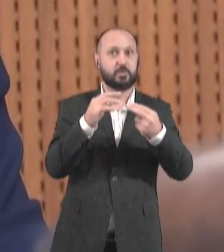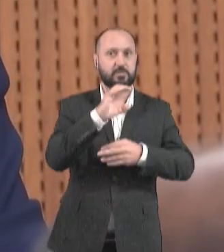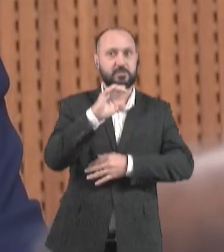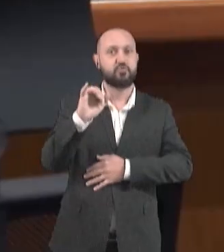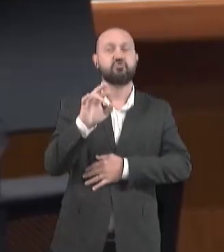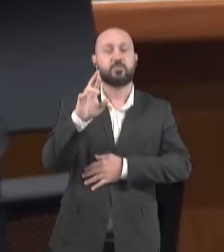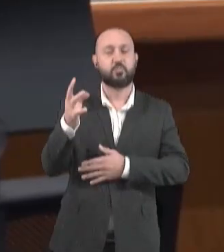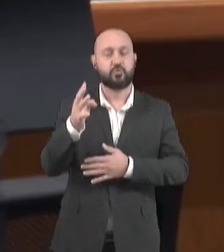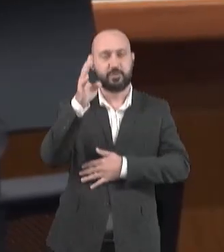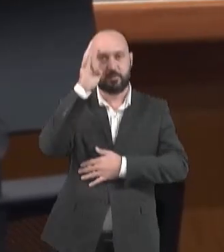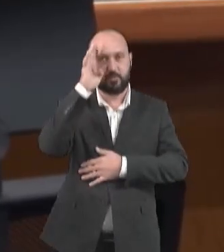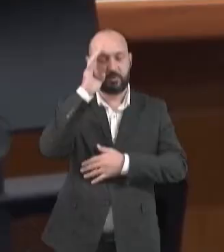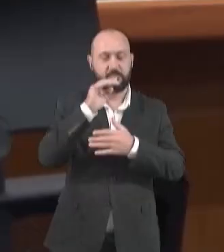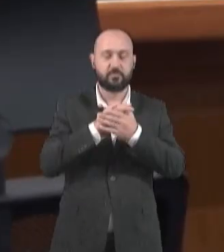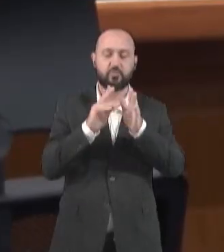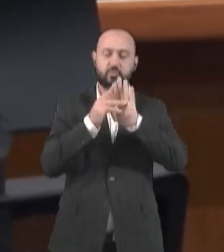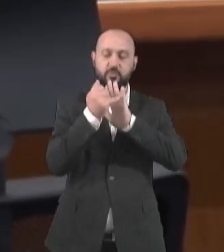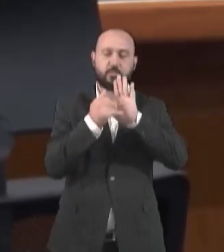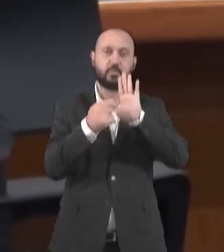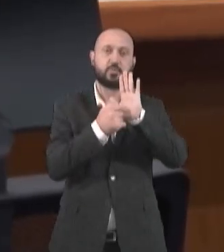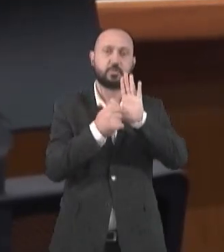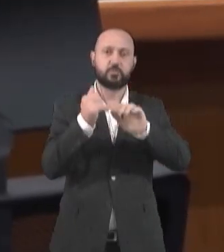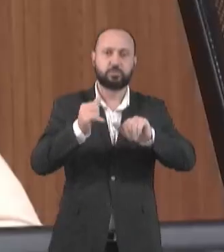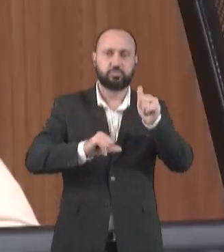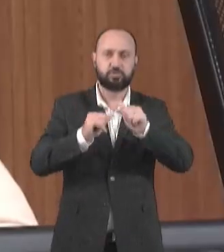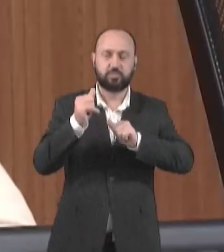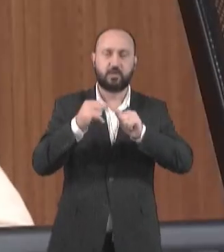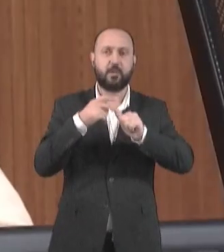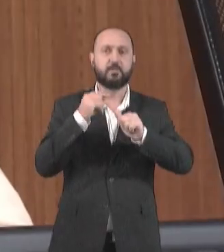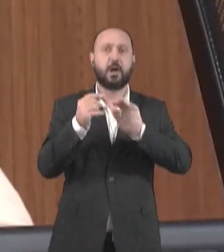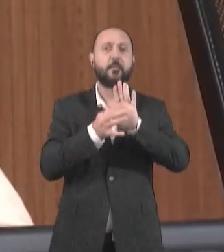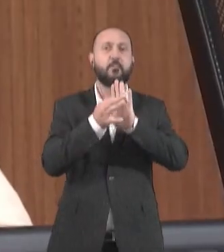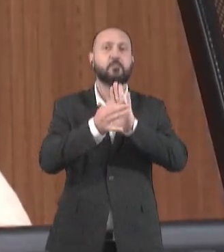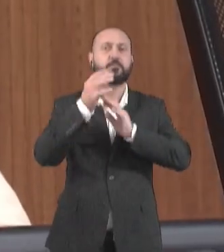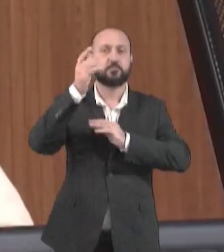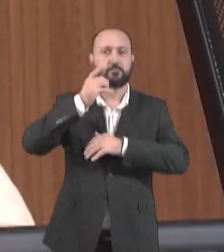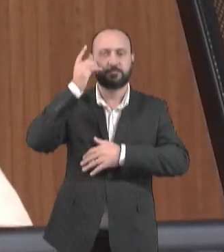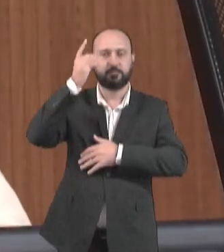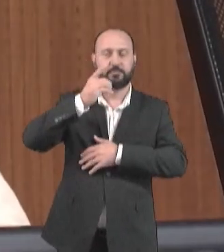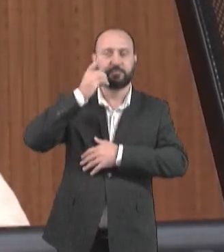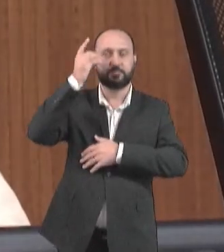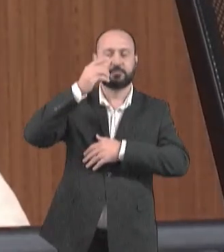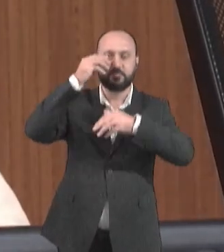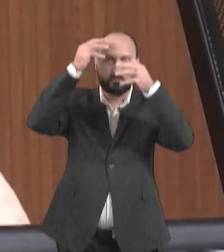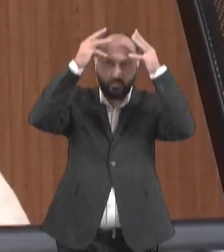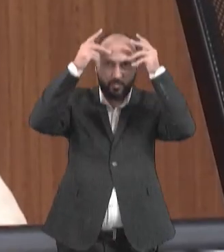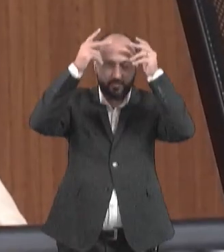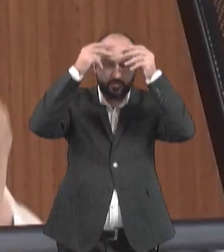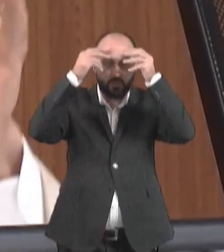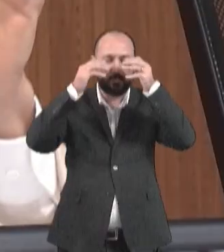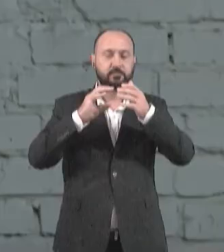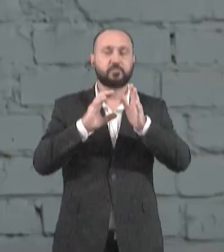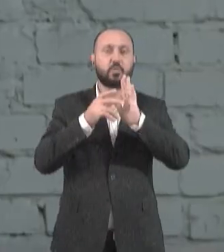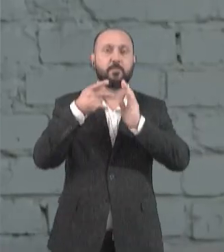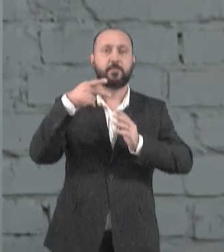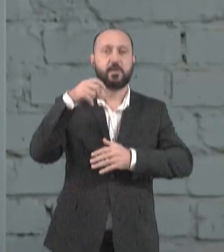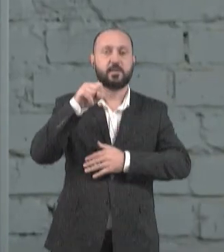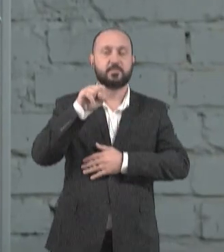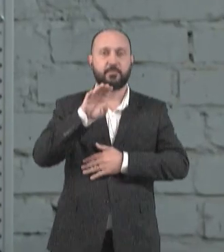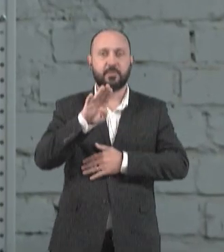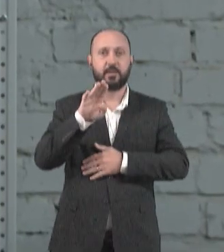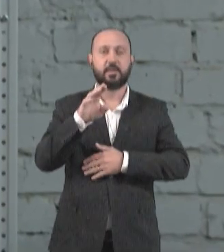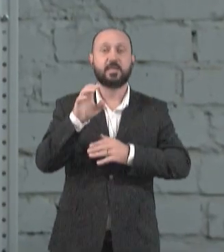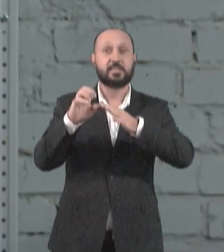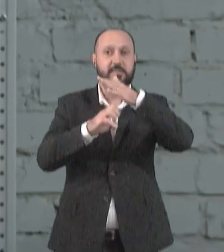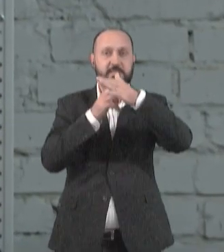desta quarta-feira. Entre os projetos analisados está a proposta do deputado Paulo Duarte, do PSB, que